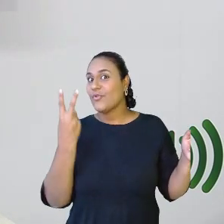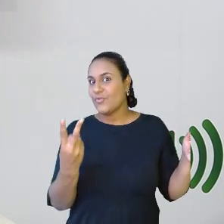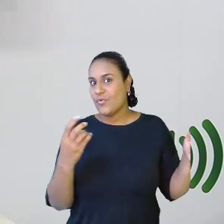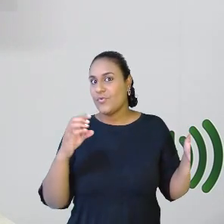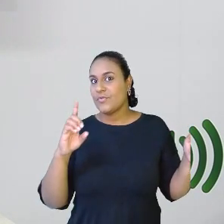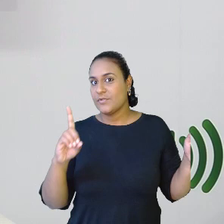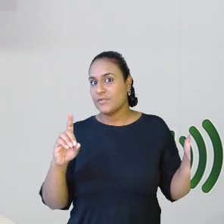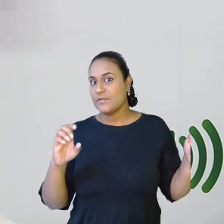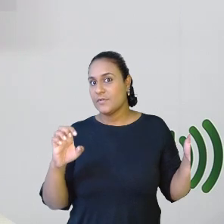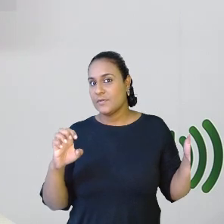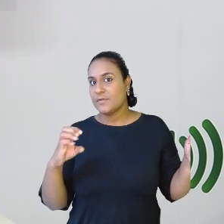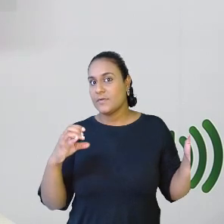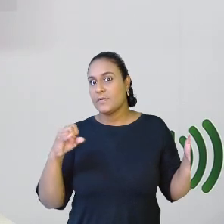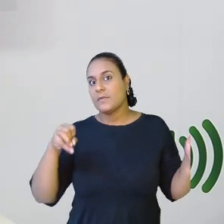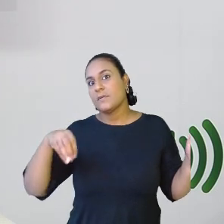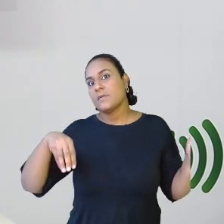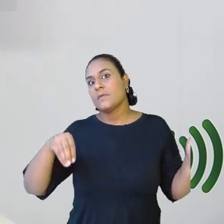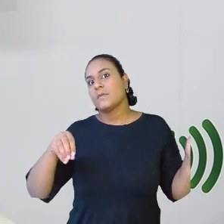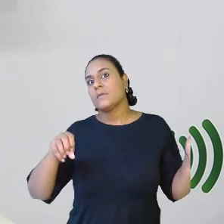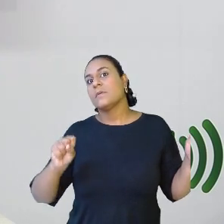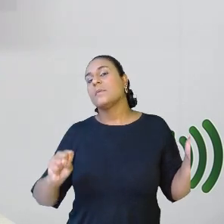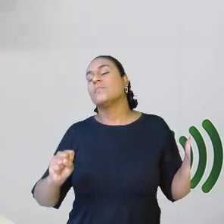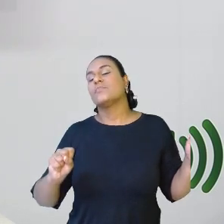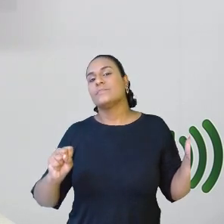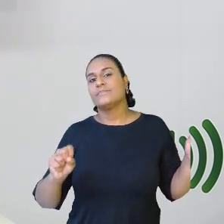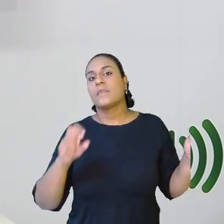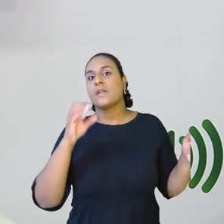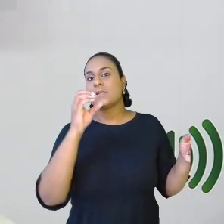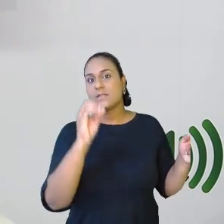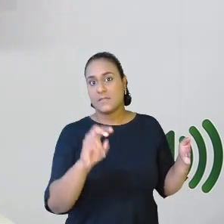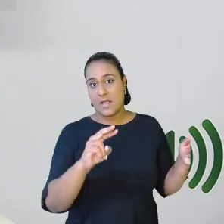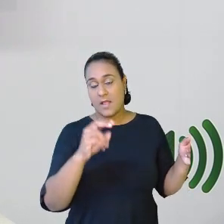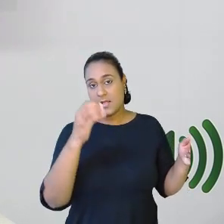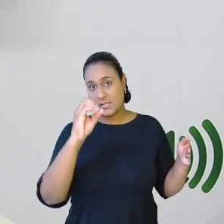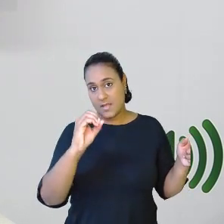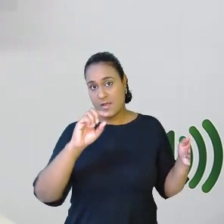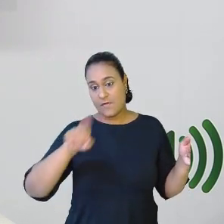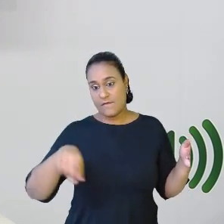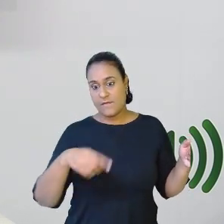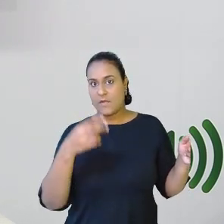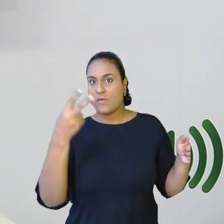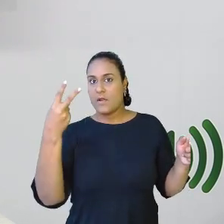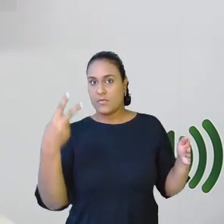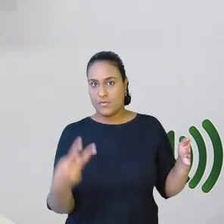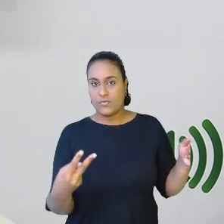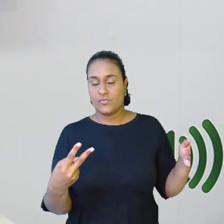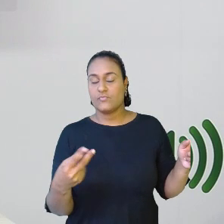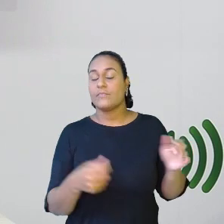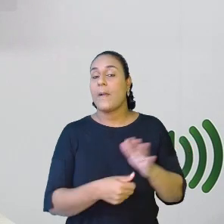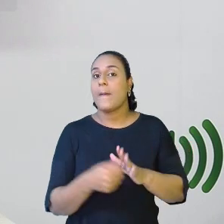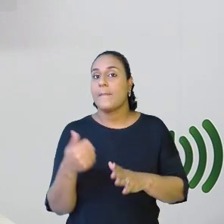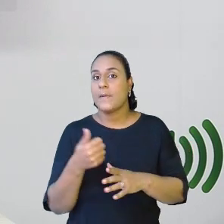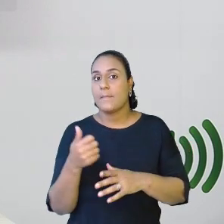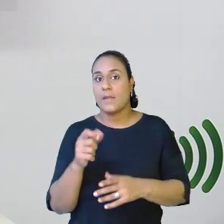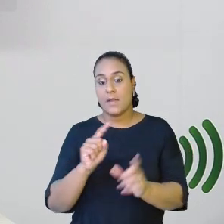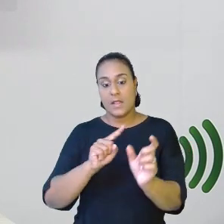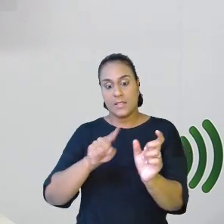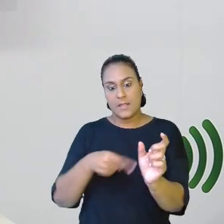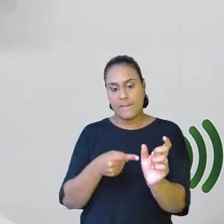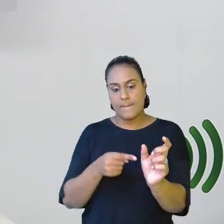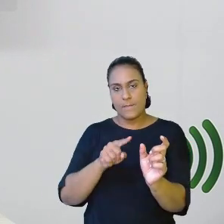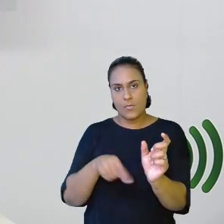mesmo, 2 décimos, 0,2. Eu expliquei para vocês que a primeira casinha que